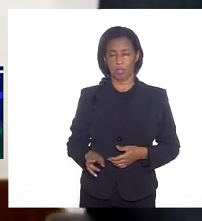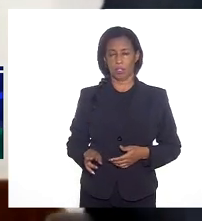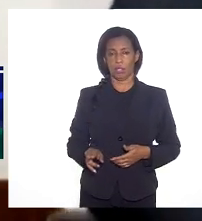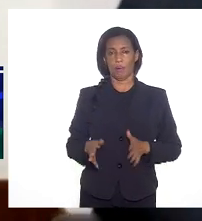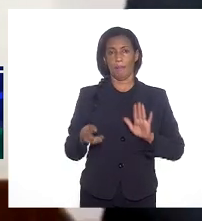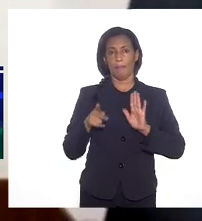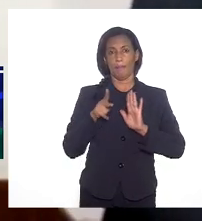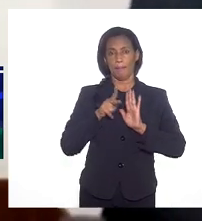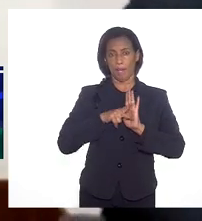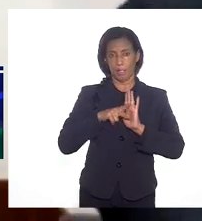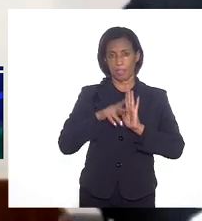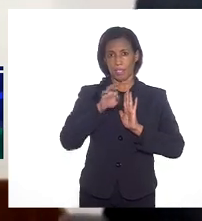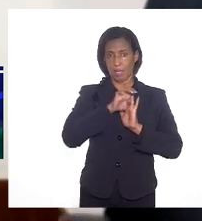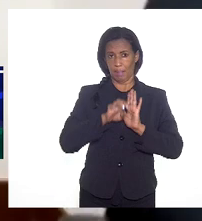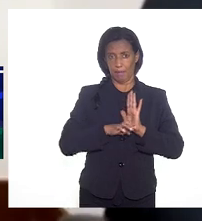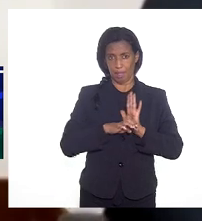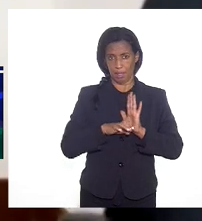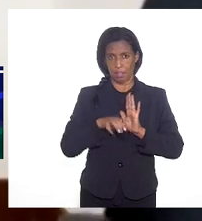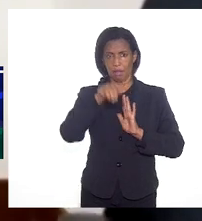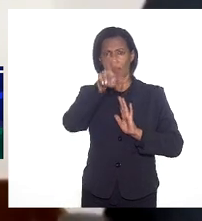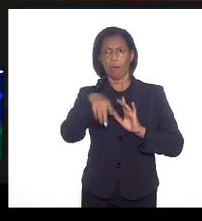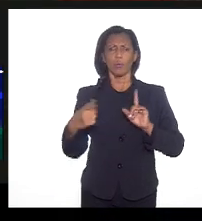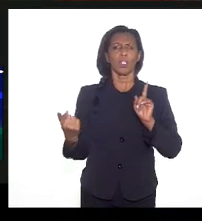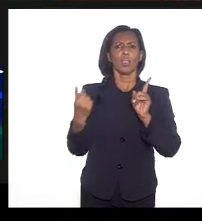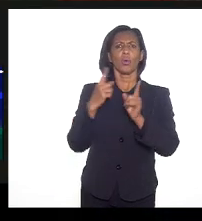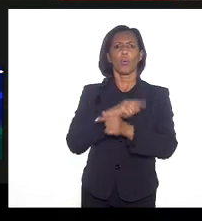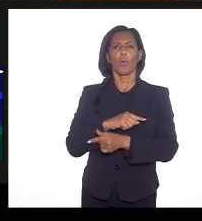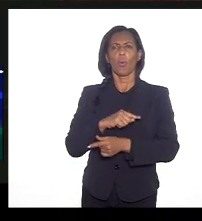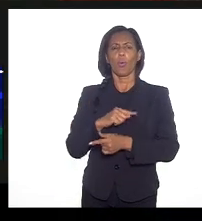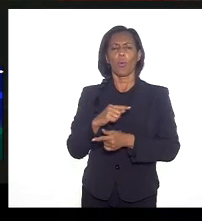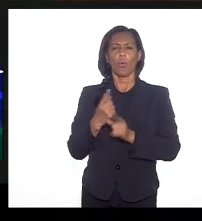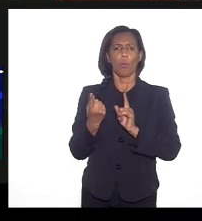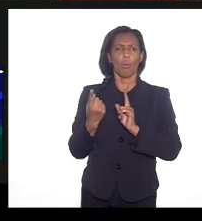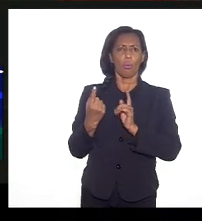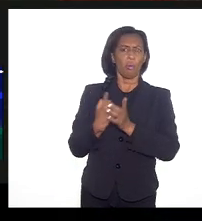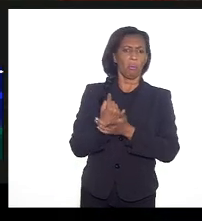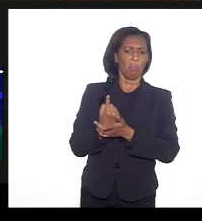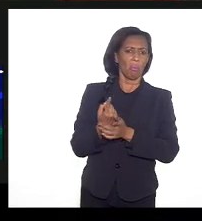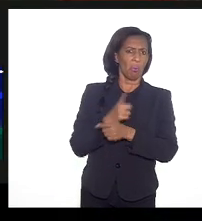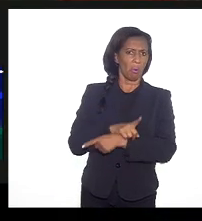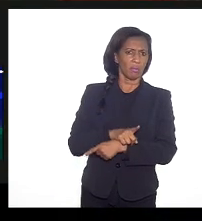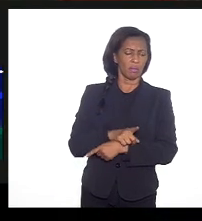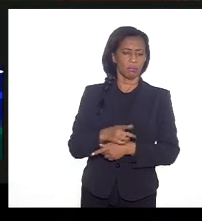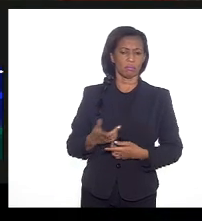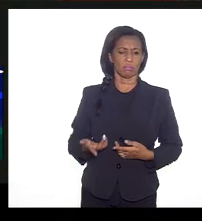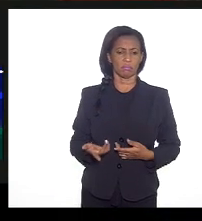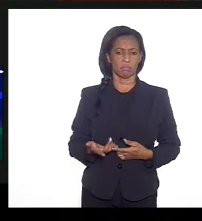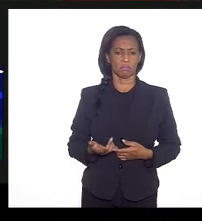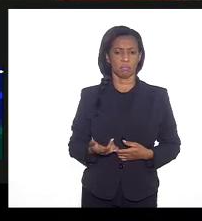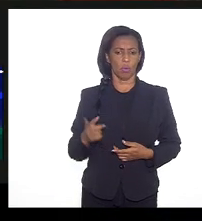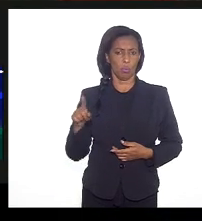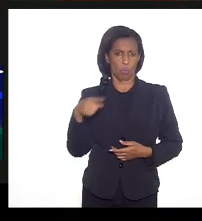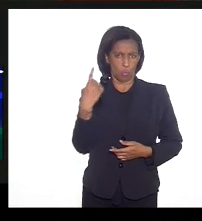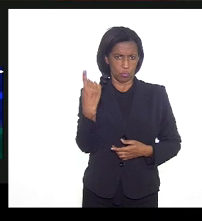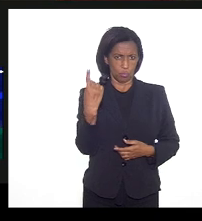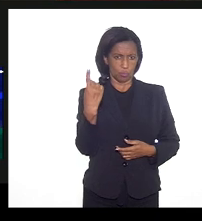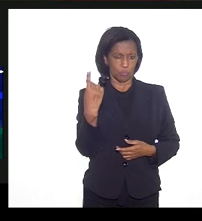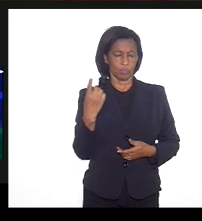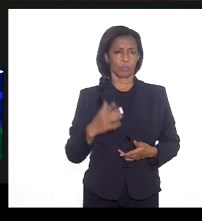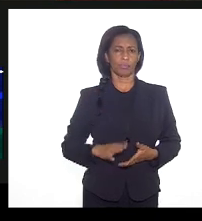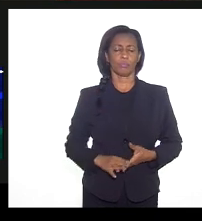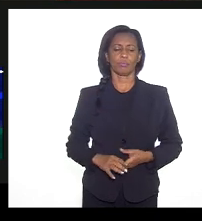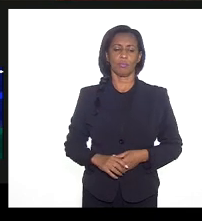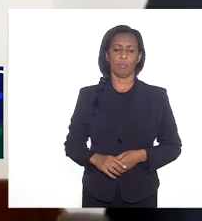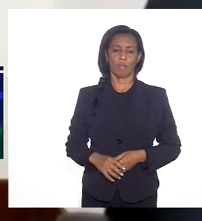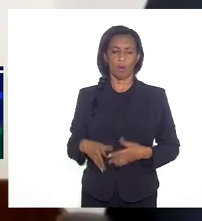alguém contra no plenário nós fazemos a votação uma única vez senhores que aprovam para isso como estão